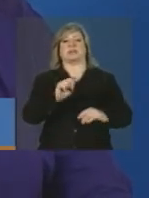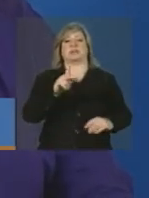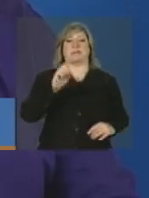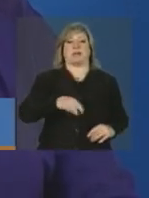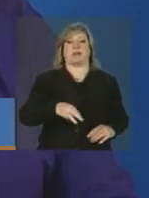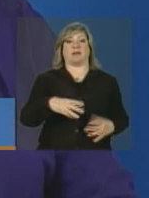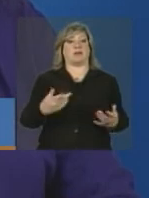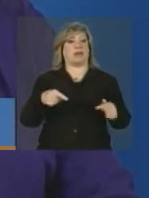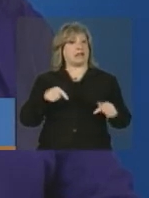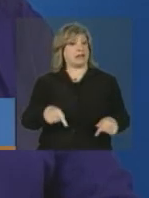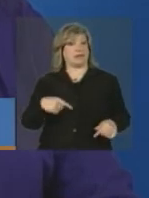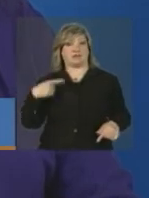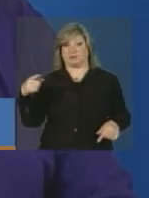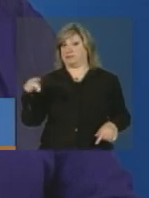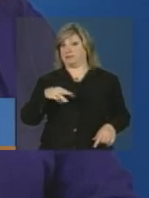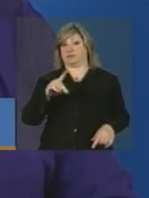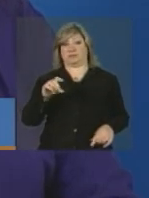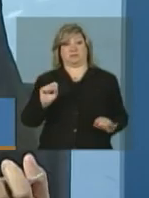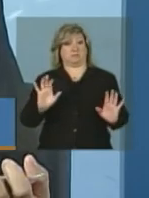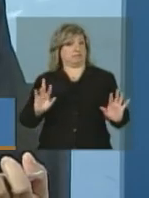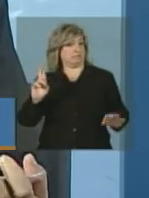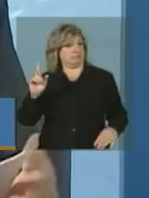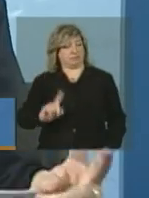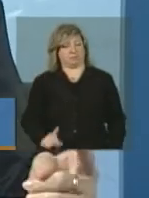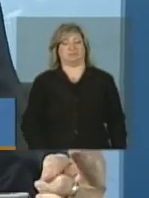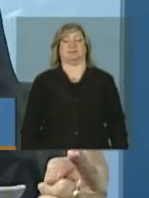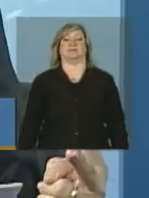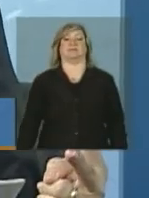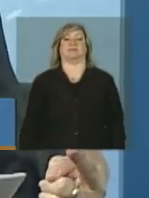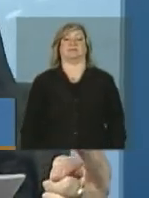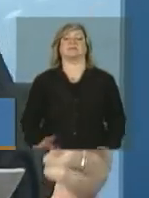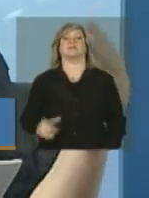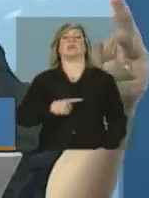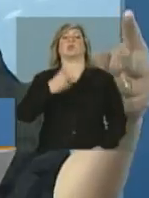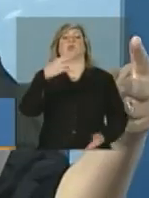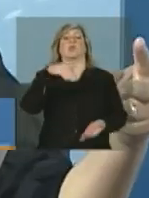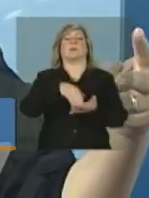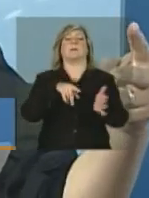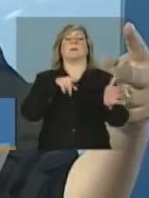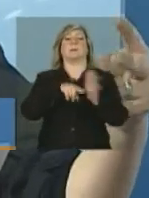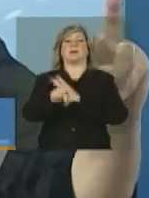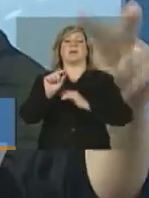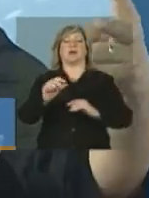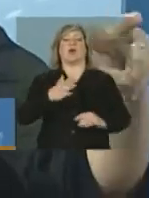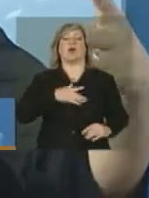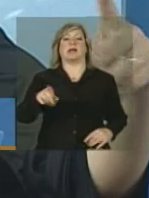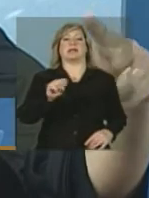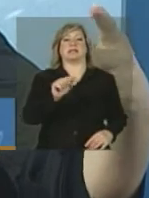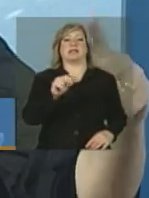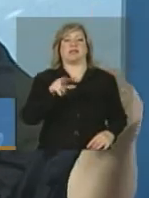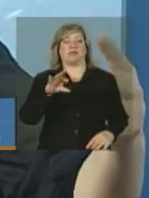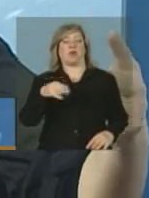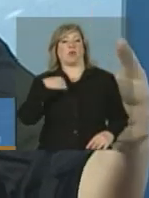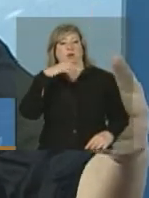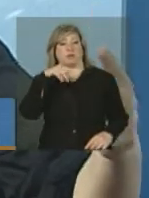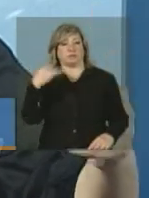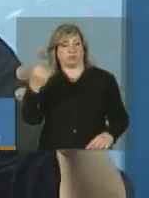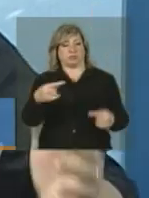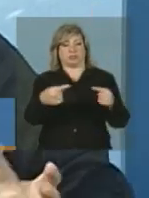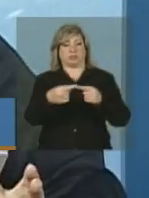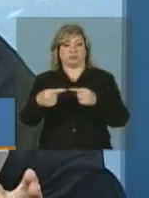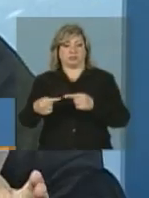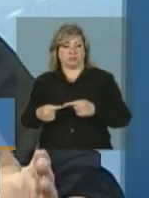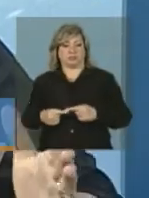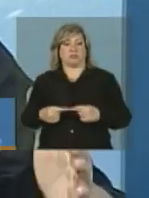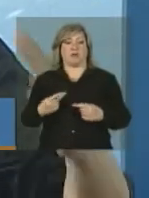isso não é do controle do Ministério. Bom, eu tenho duas últimas perguntas aqui que eu gostaria que o Sávio respondesse, porque acho que elas se complementam para a